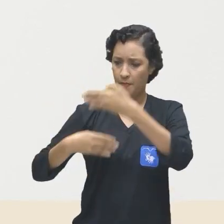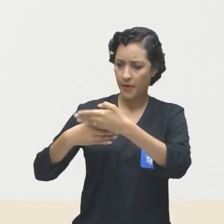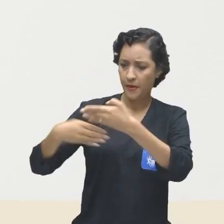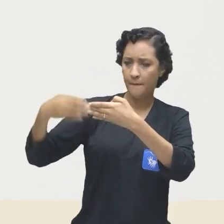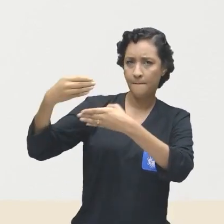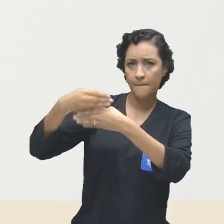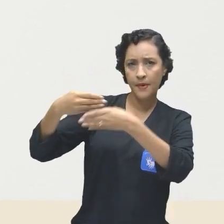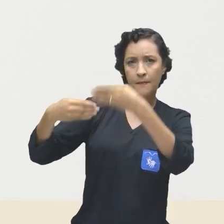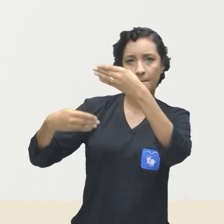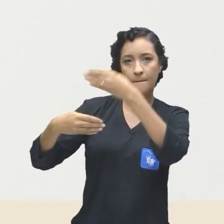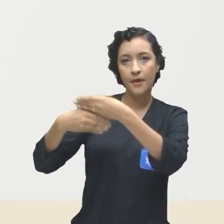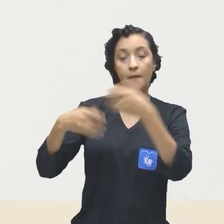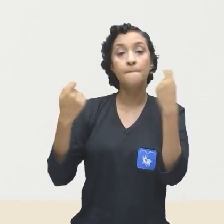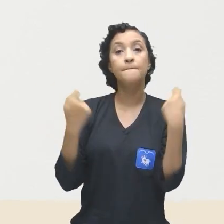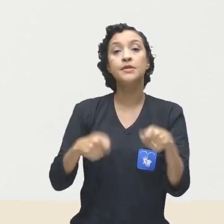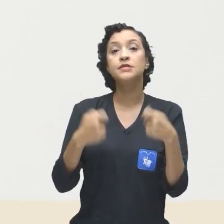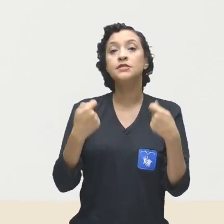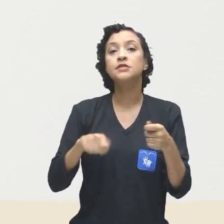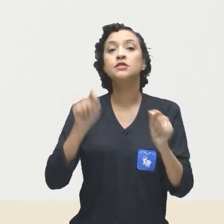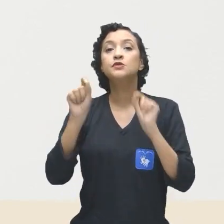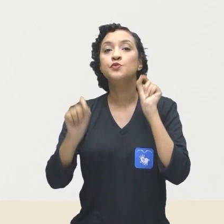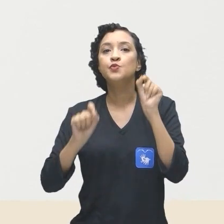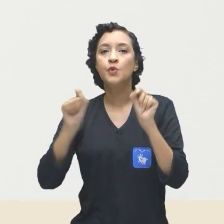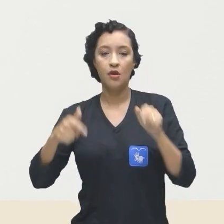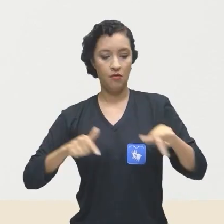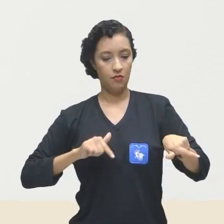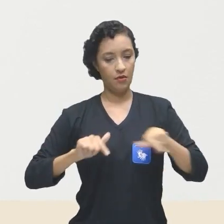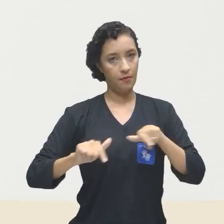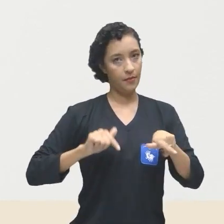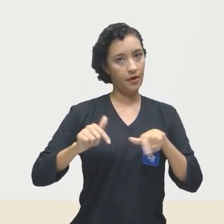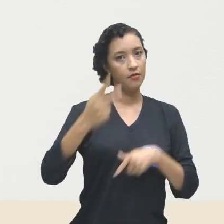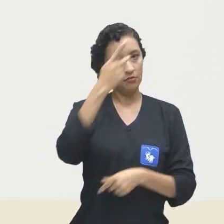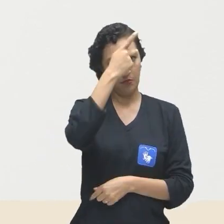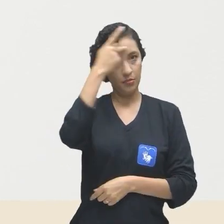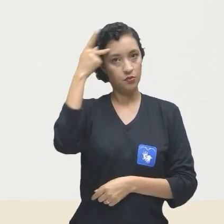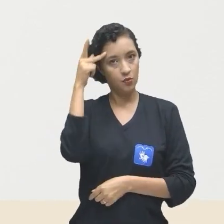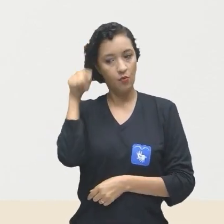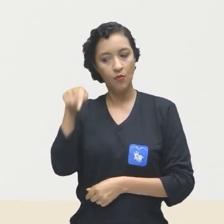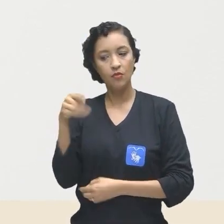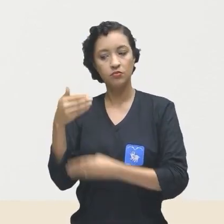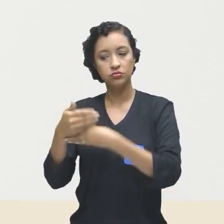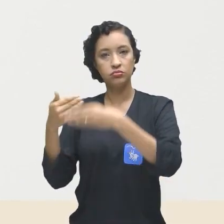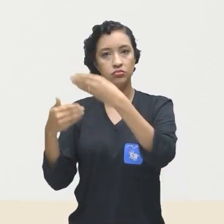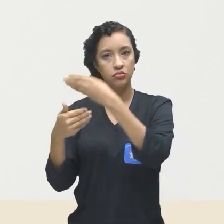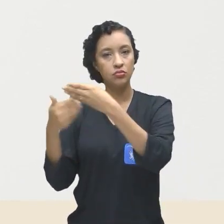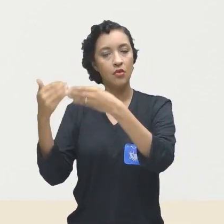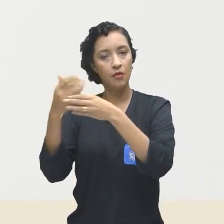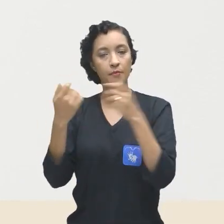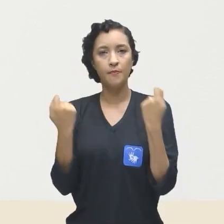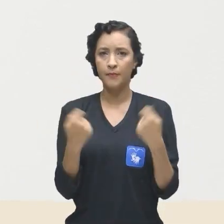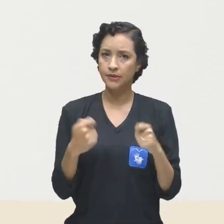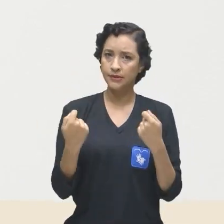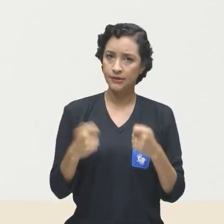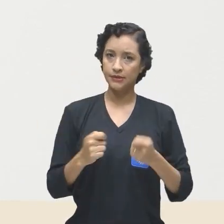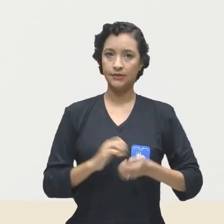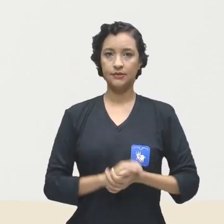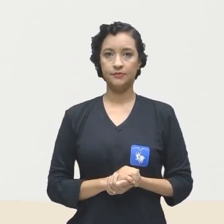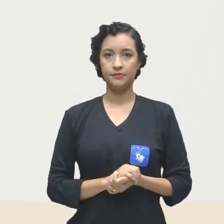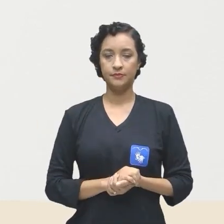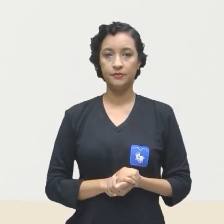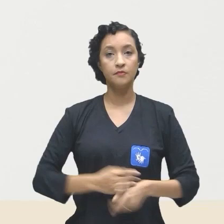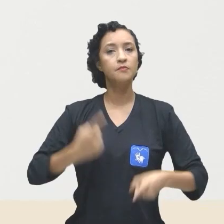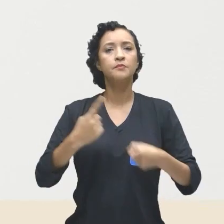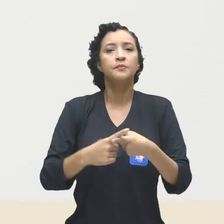é necessário um trabalho humano, é necessário o trabalho de pessoas. Por quê? Um